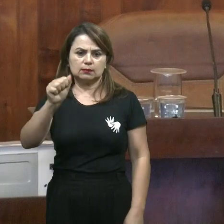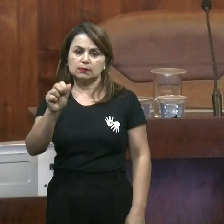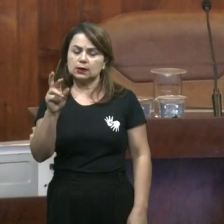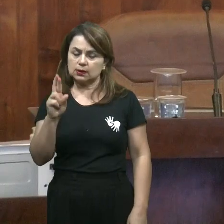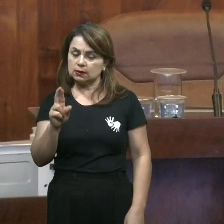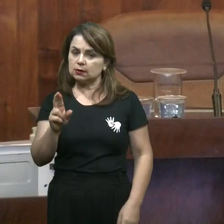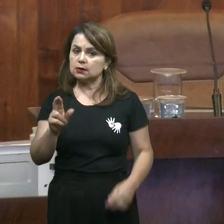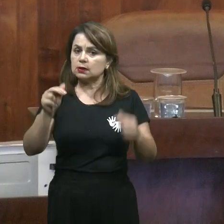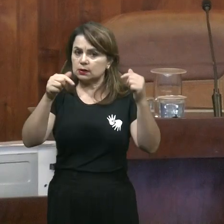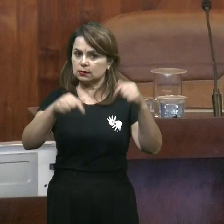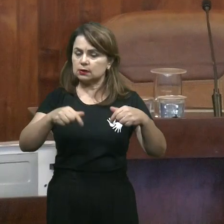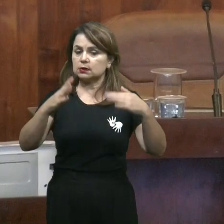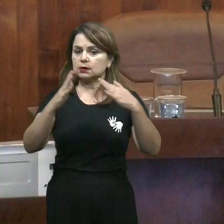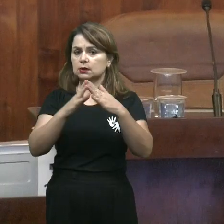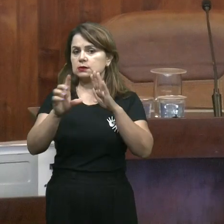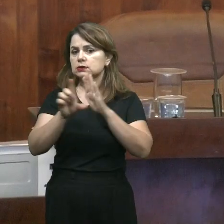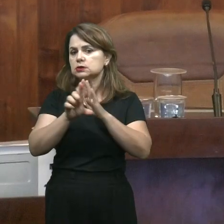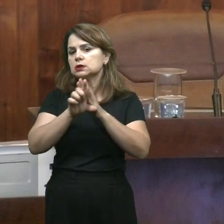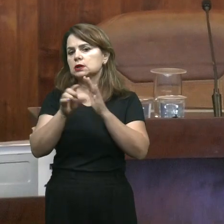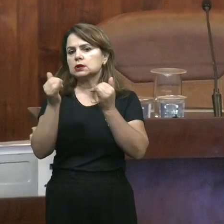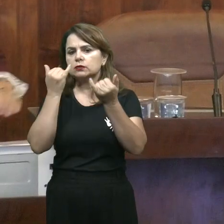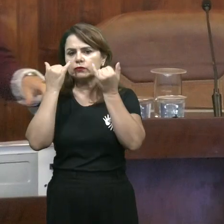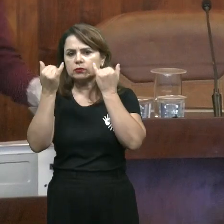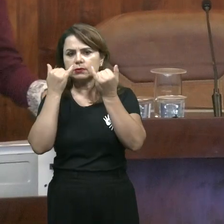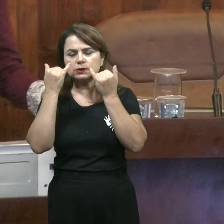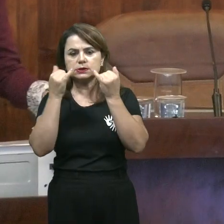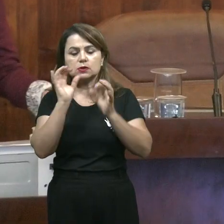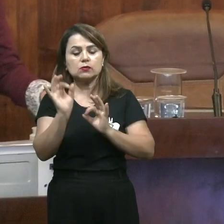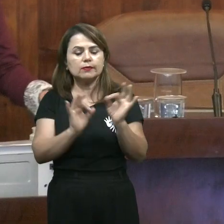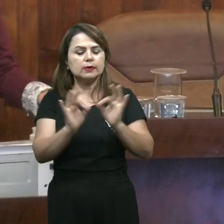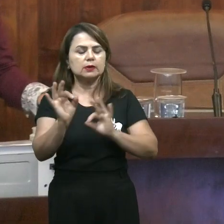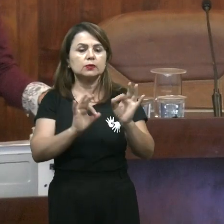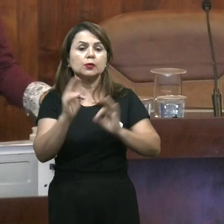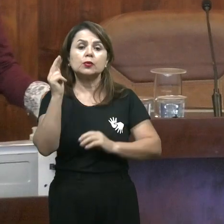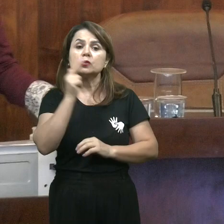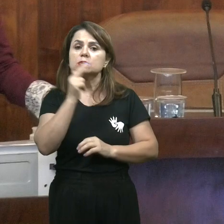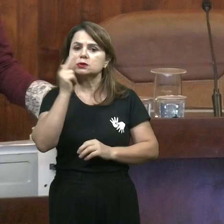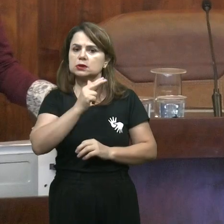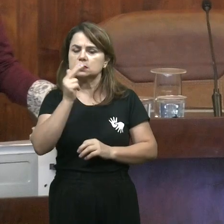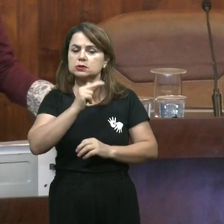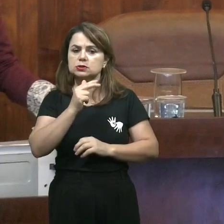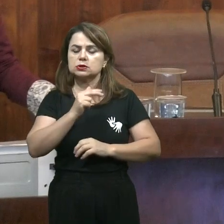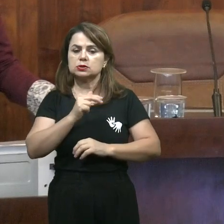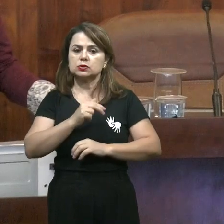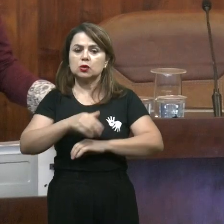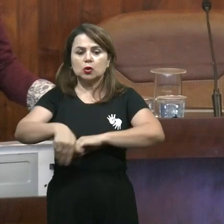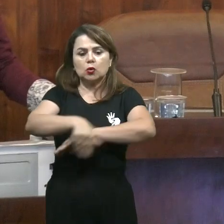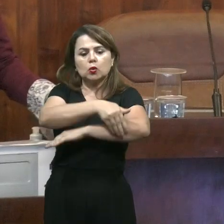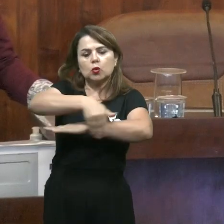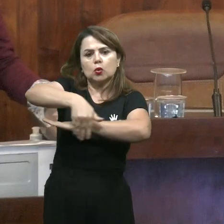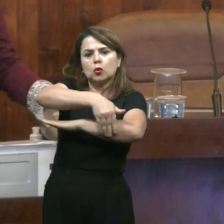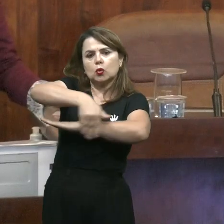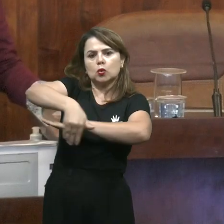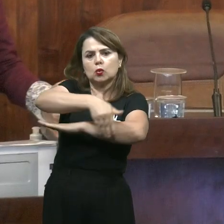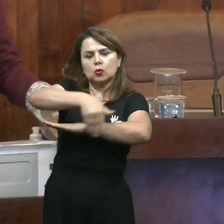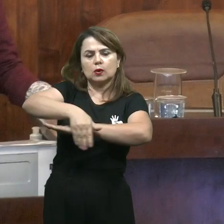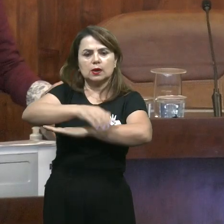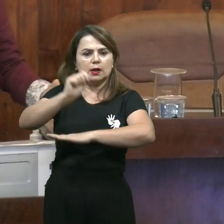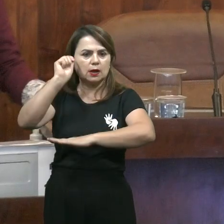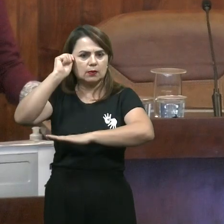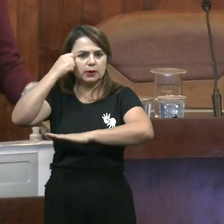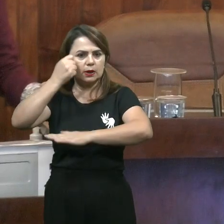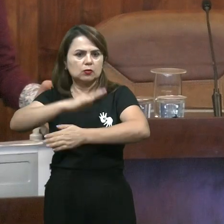informar nessa casa sobre a viabilidade de se realizar urgentemente o asfaltamento e a obra de infraestrutura,